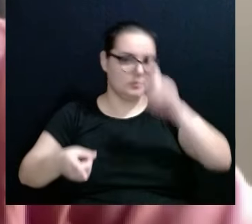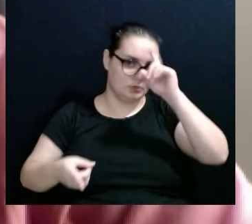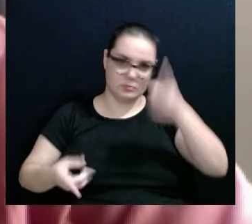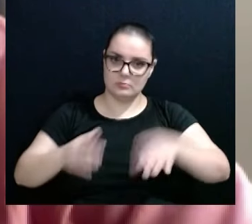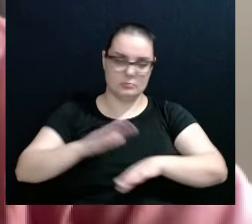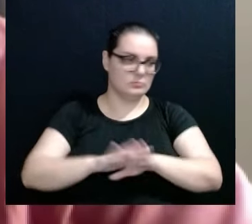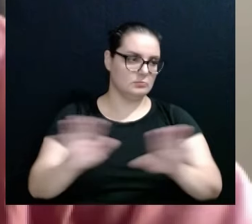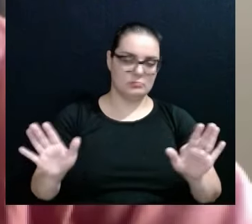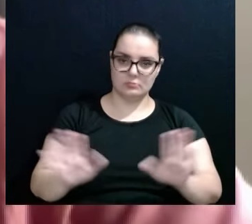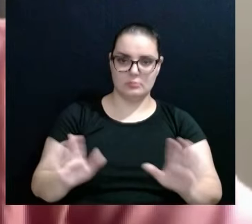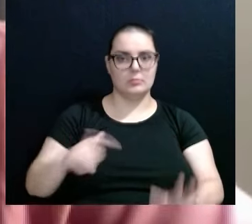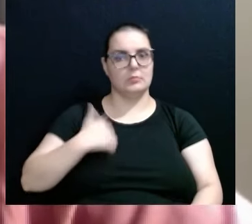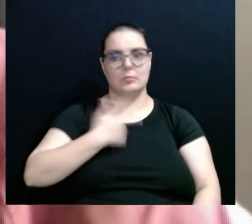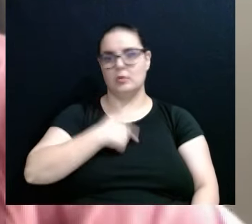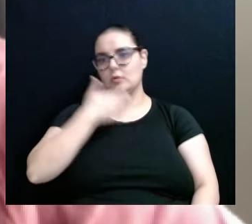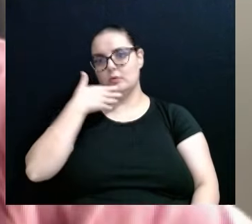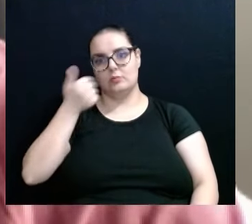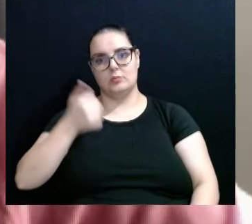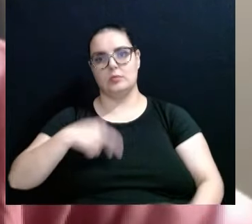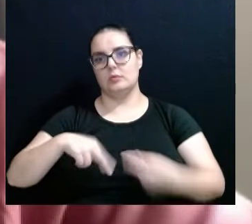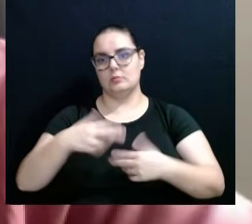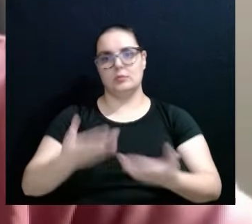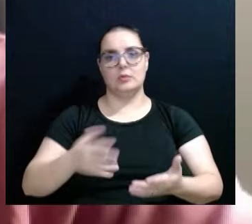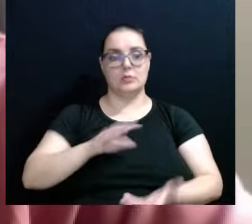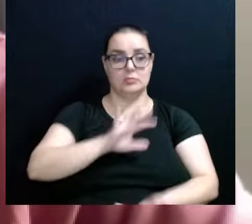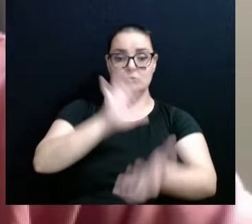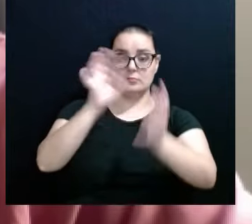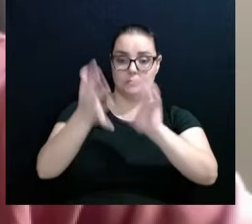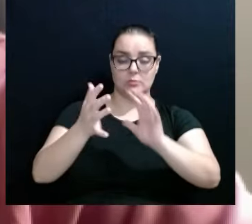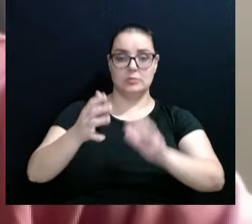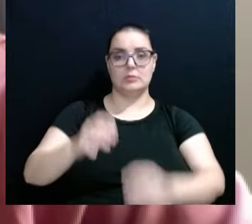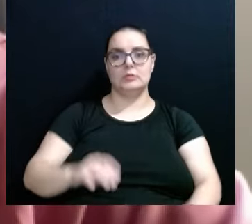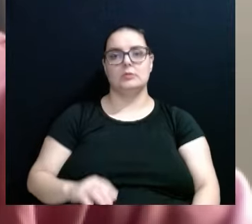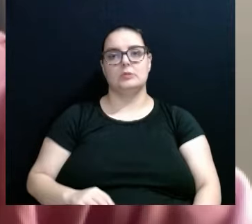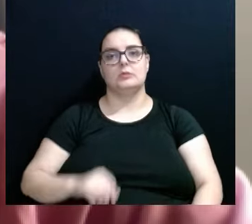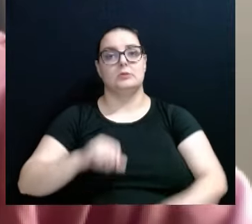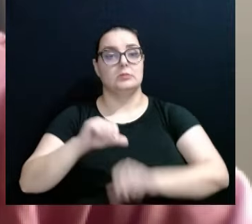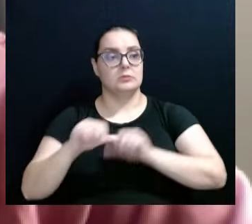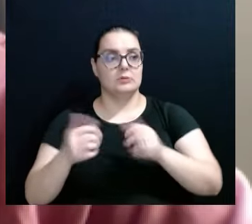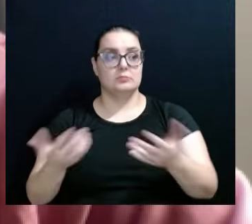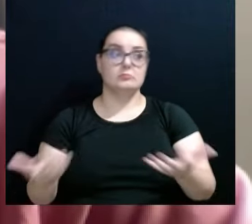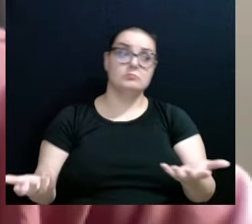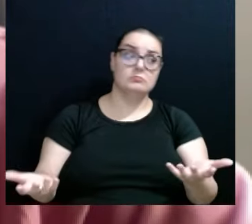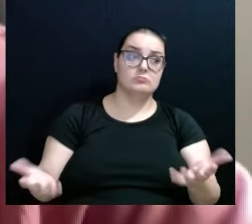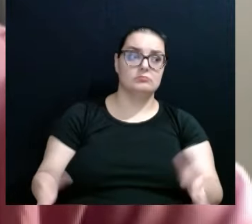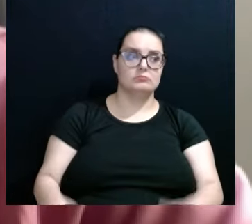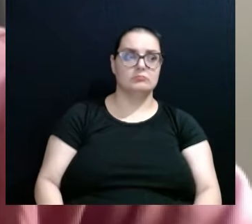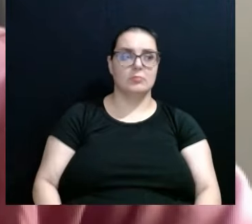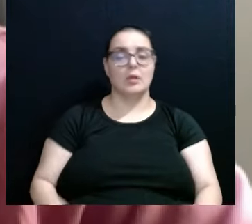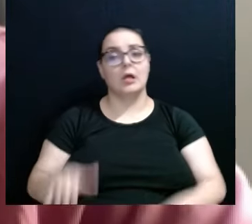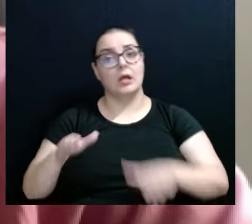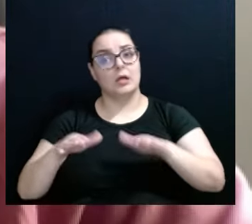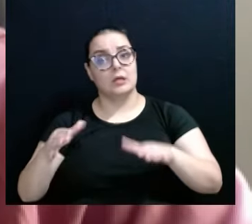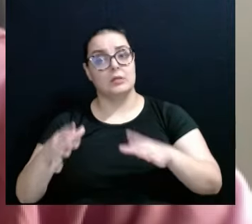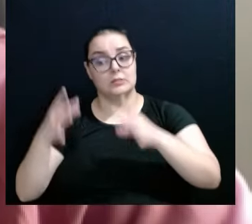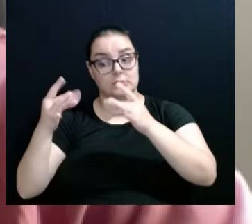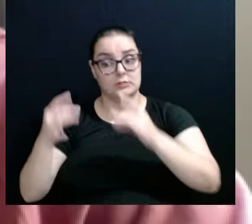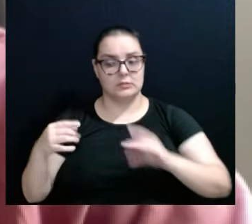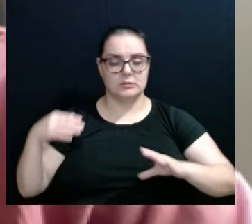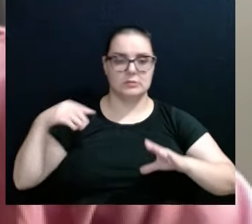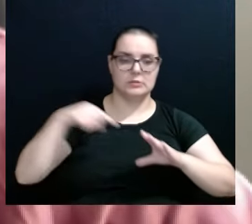obstruído a tomada de ações para a gente melhorar essa questão de mudanças climáticas, né? Mas assim,